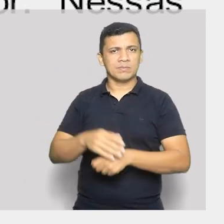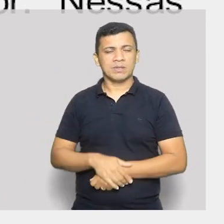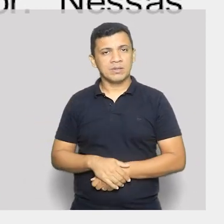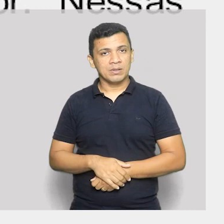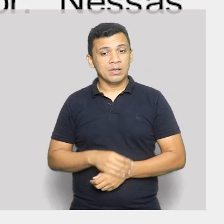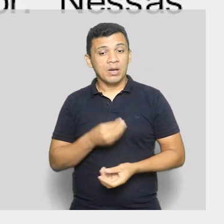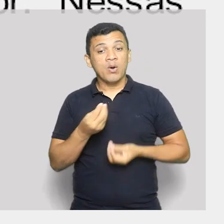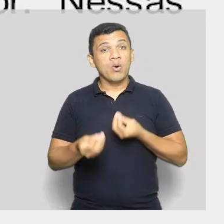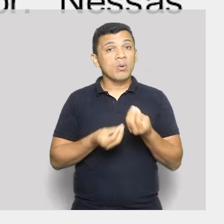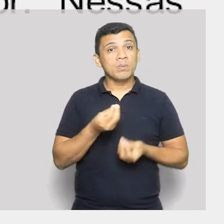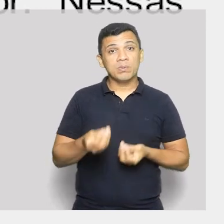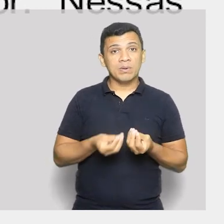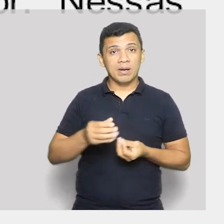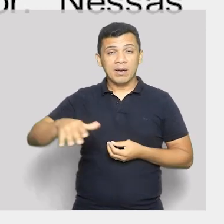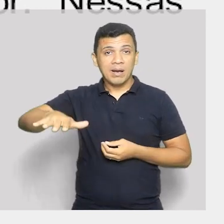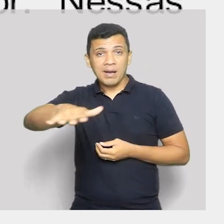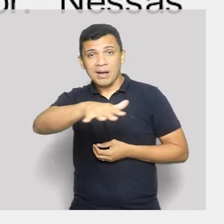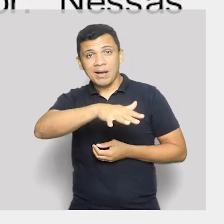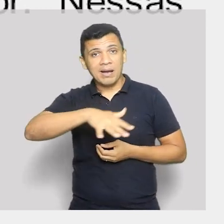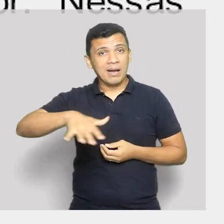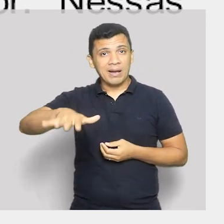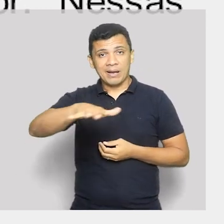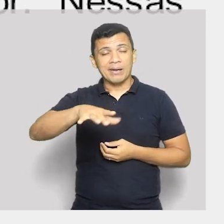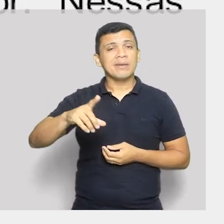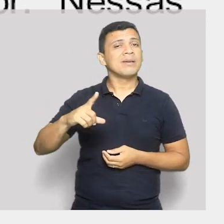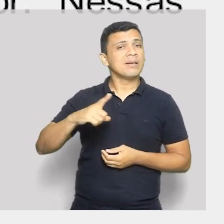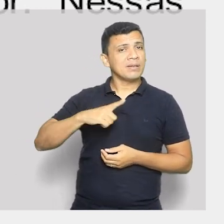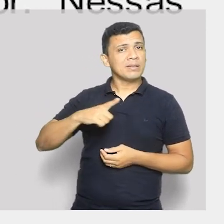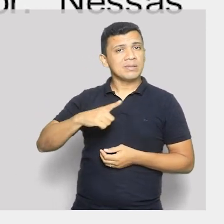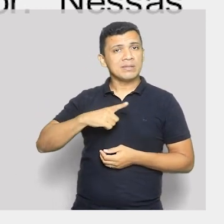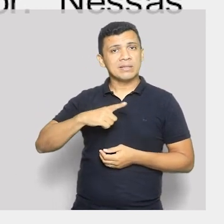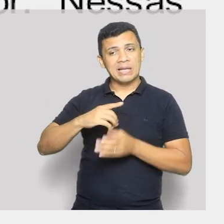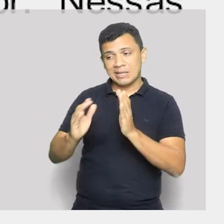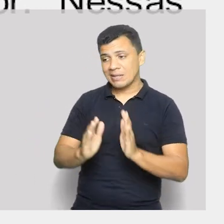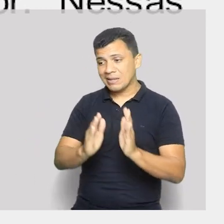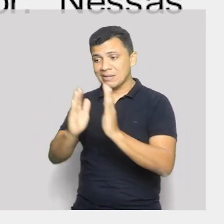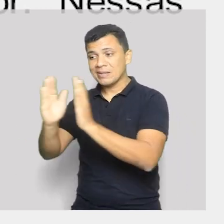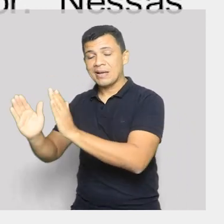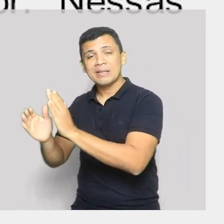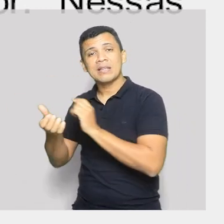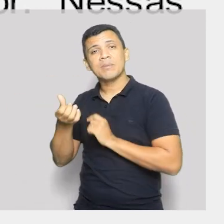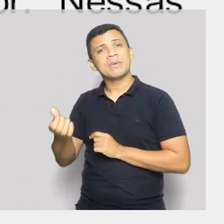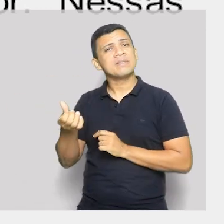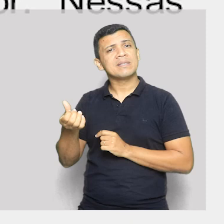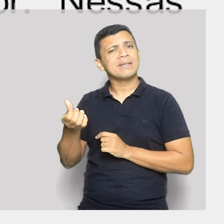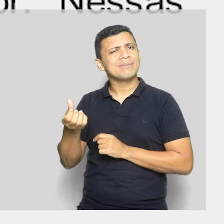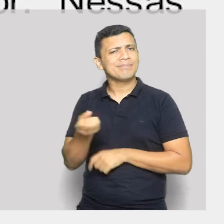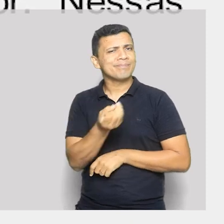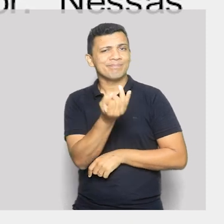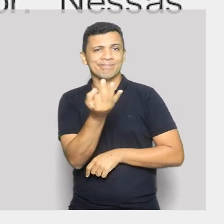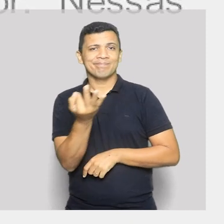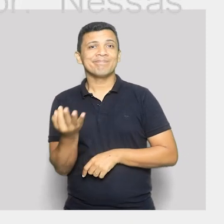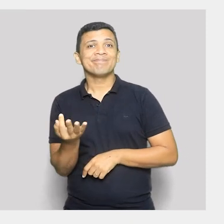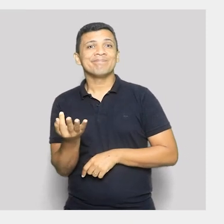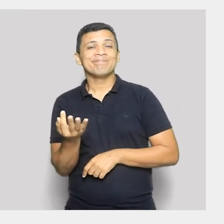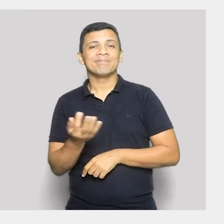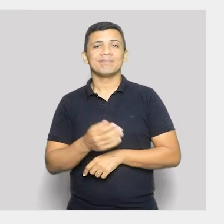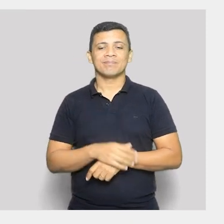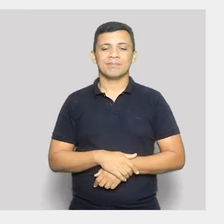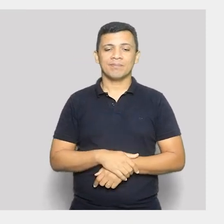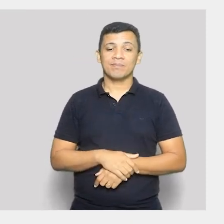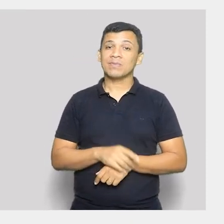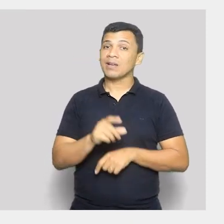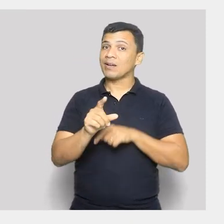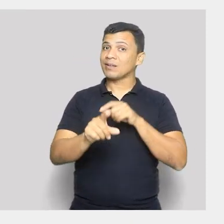Nessas condições, a área restante na etapa 6 será a D. Aí tem